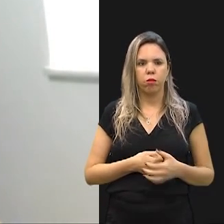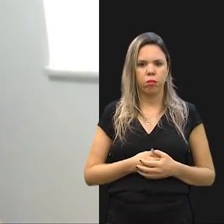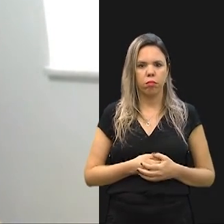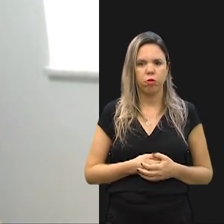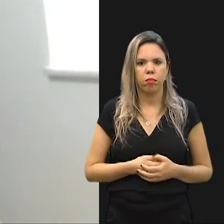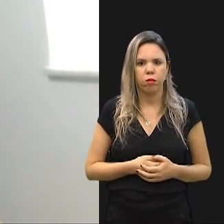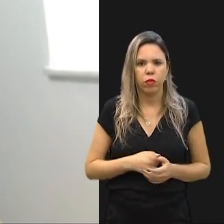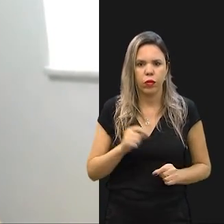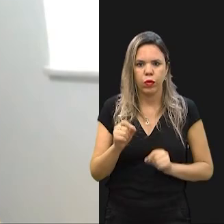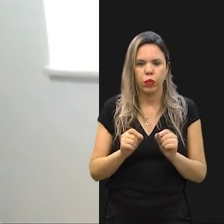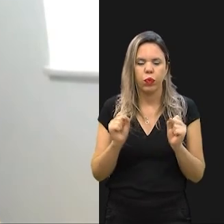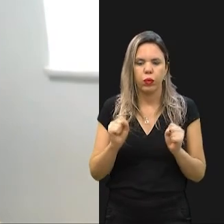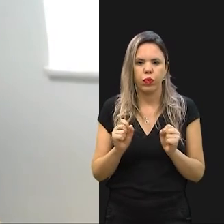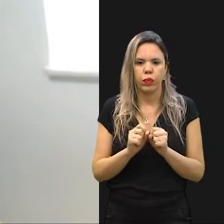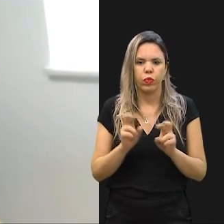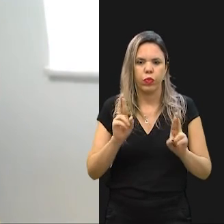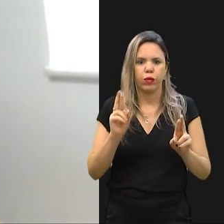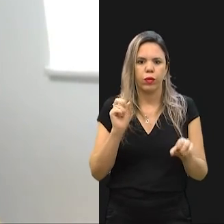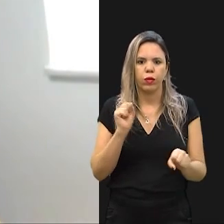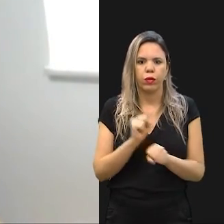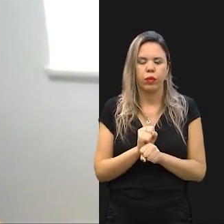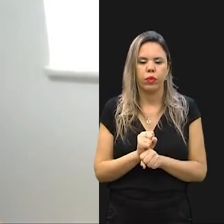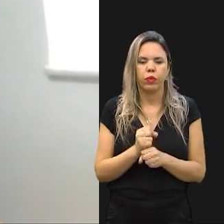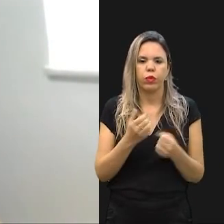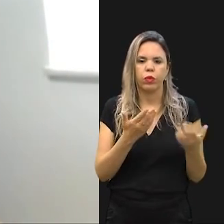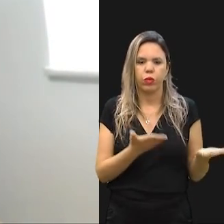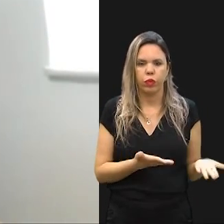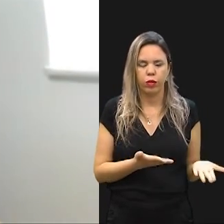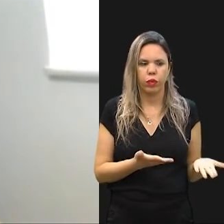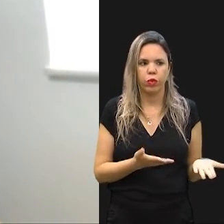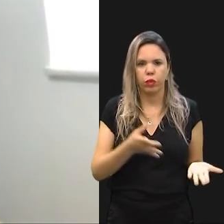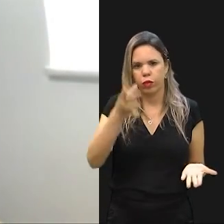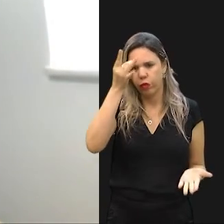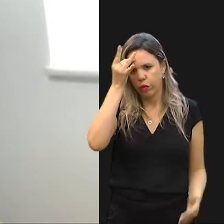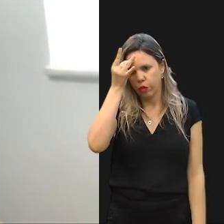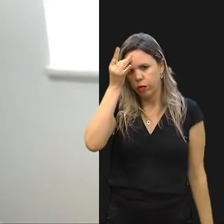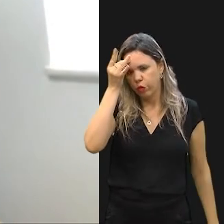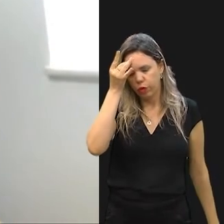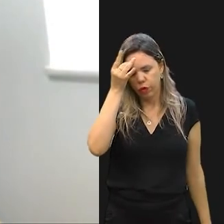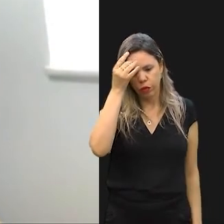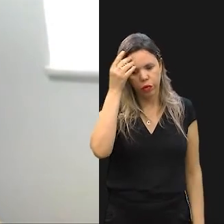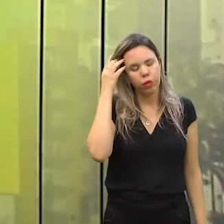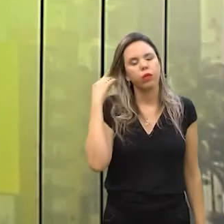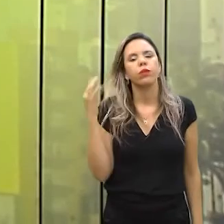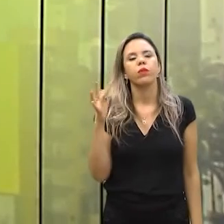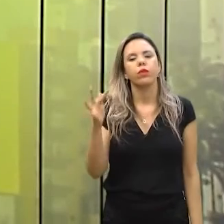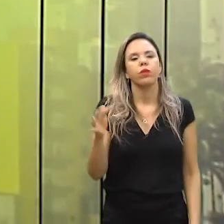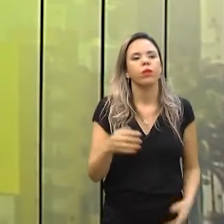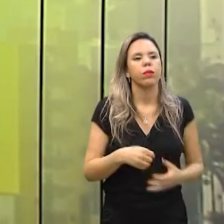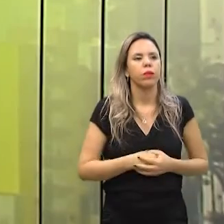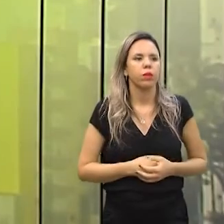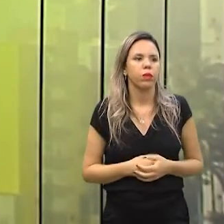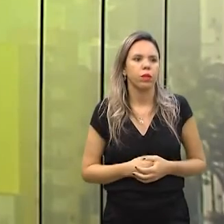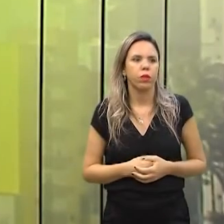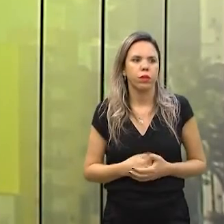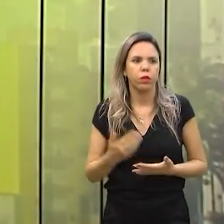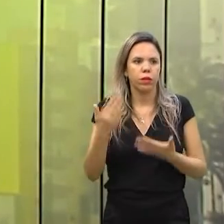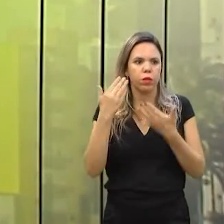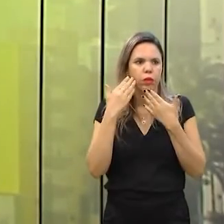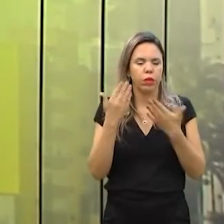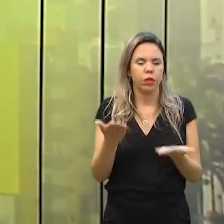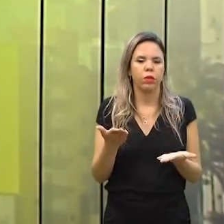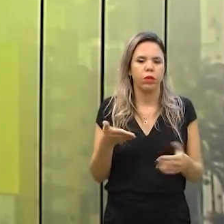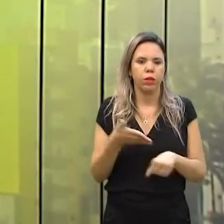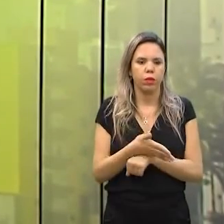o que a gente pode esperar disso, né? Tirar lições para o futuro. Bruno, muito obrigada pela